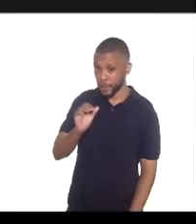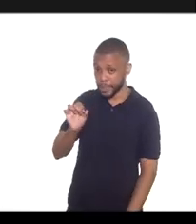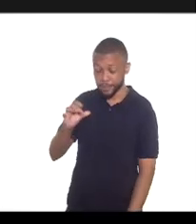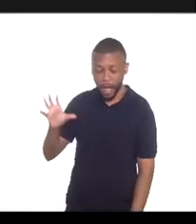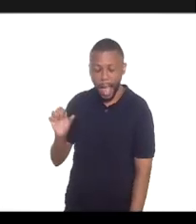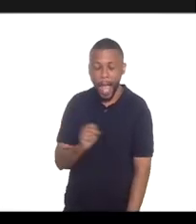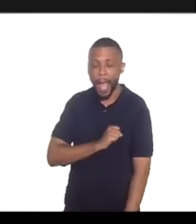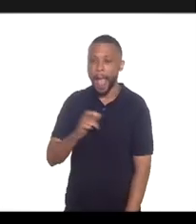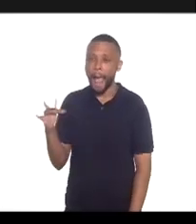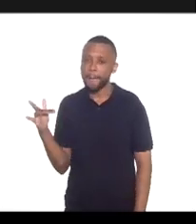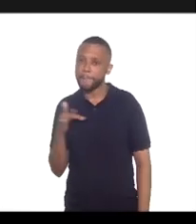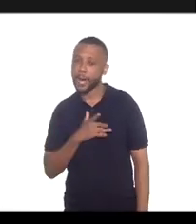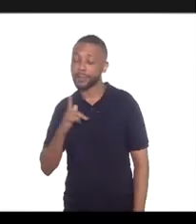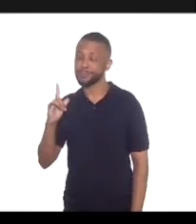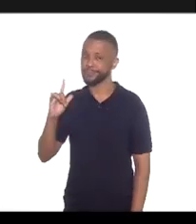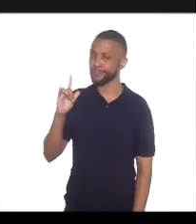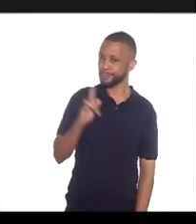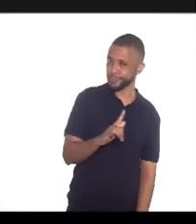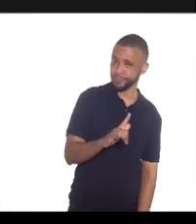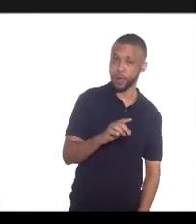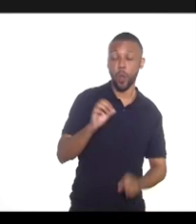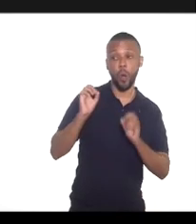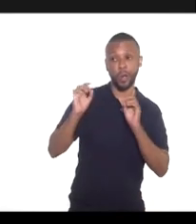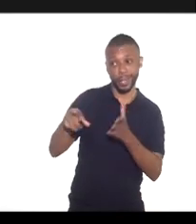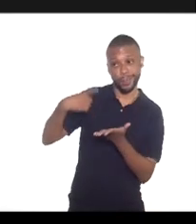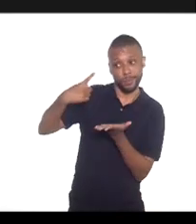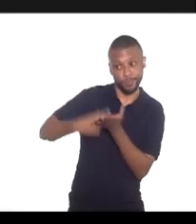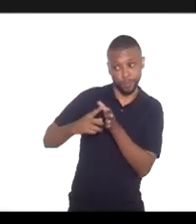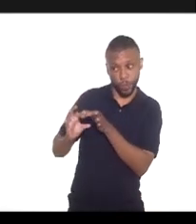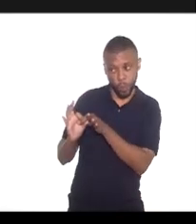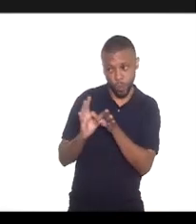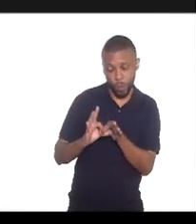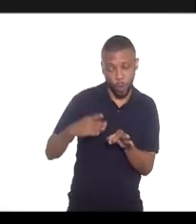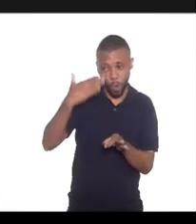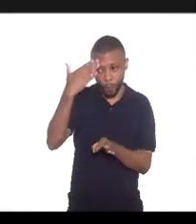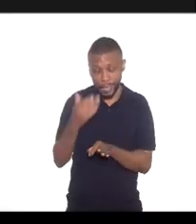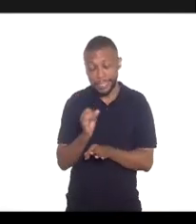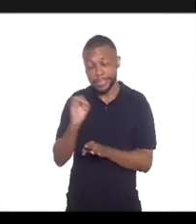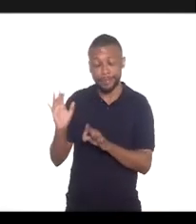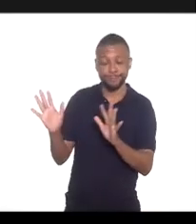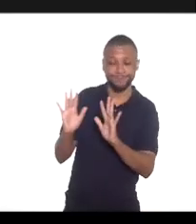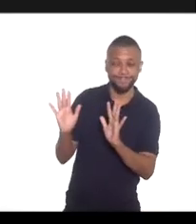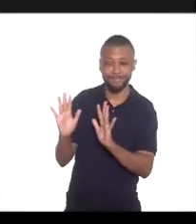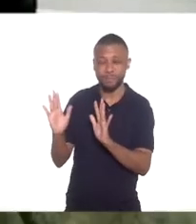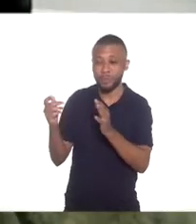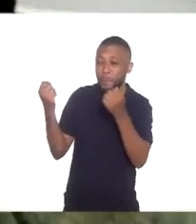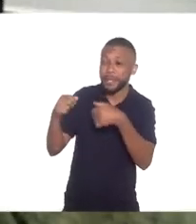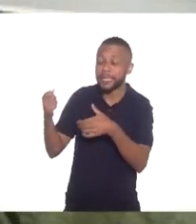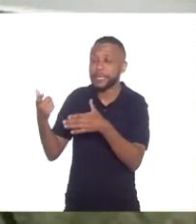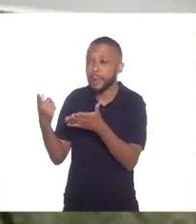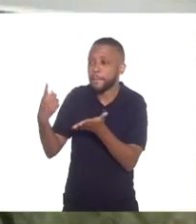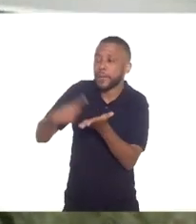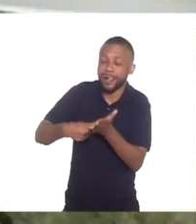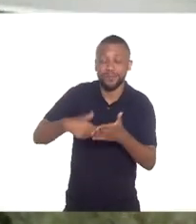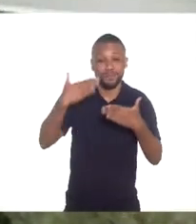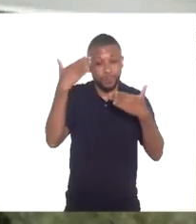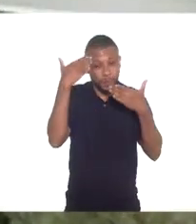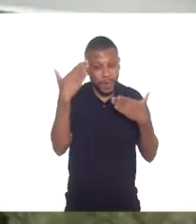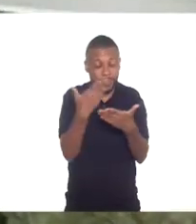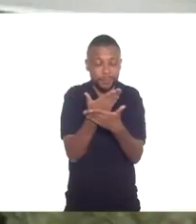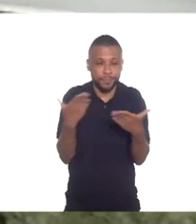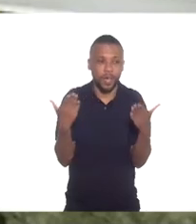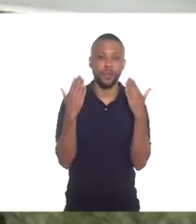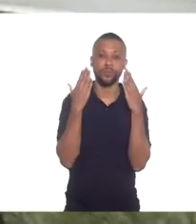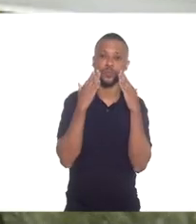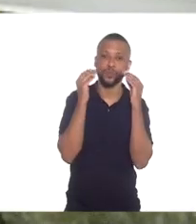Janeiro, a minha união será estável, senão será litigiosa. Obrigado a todas e a todos. Me despeço da